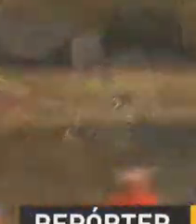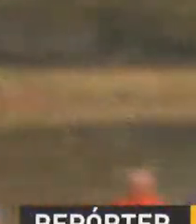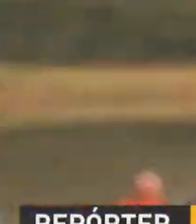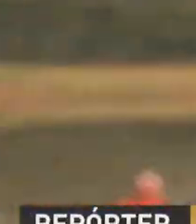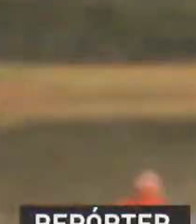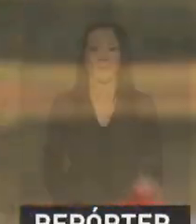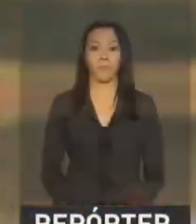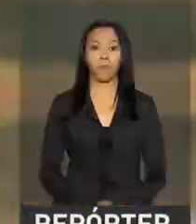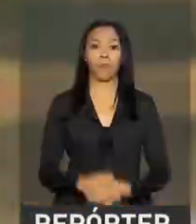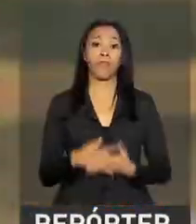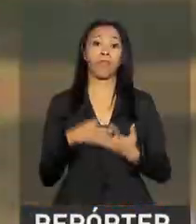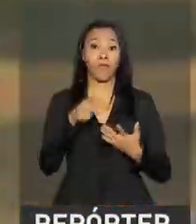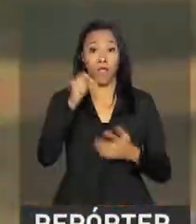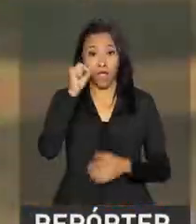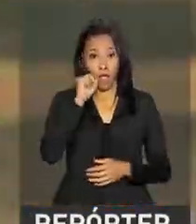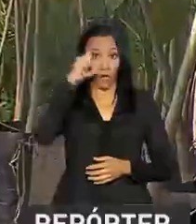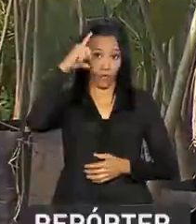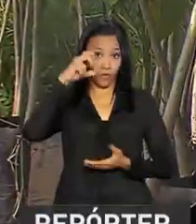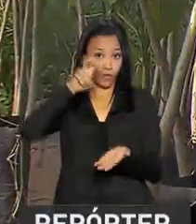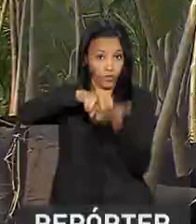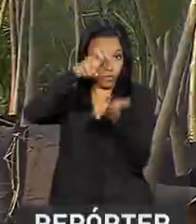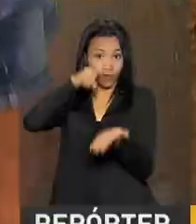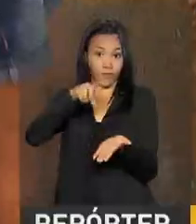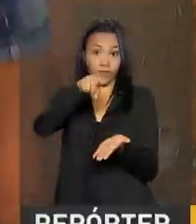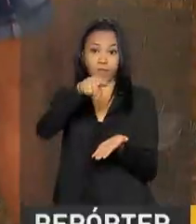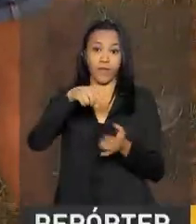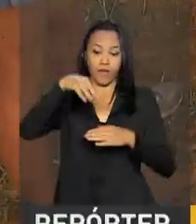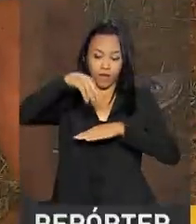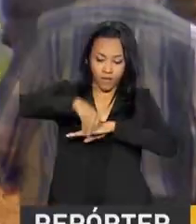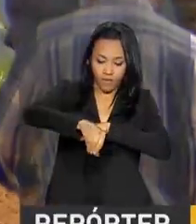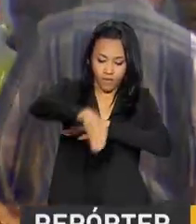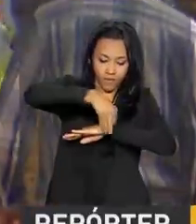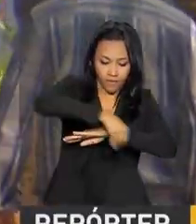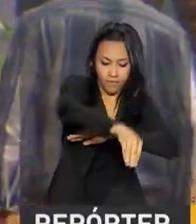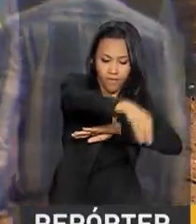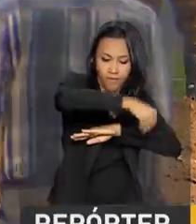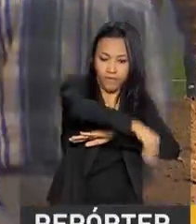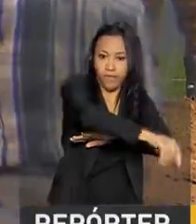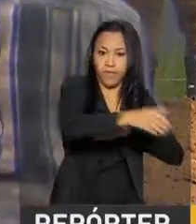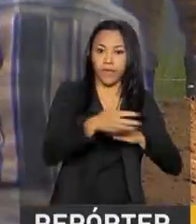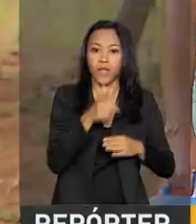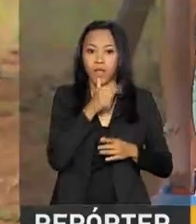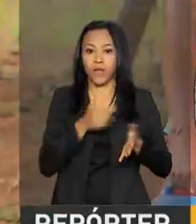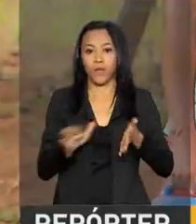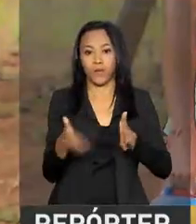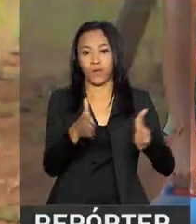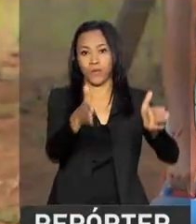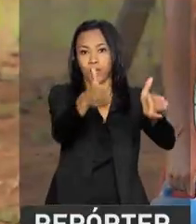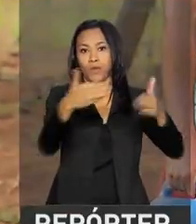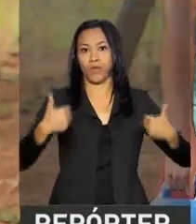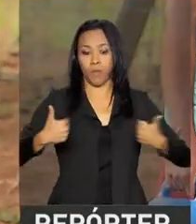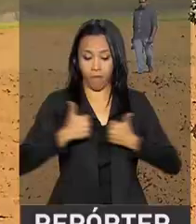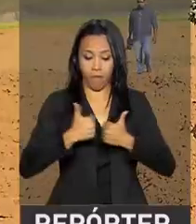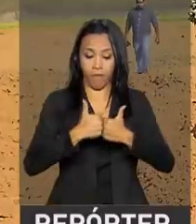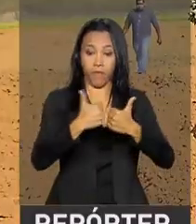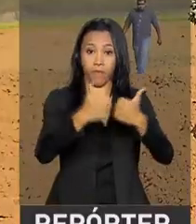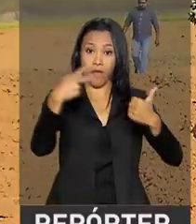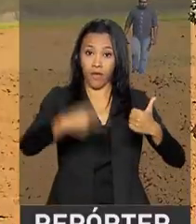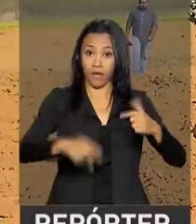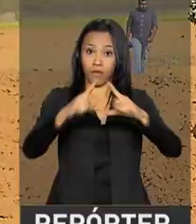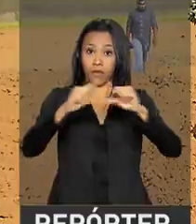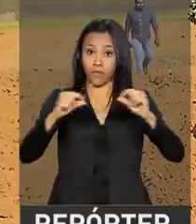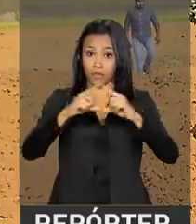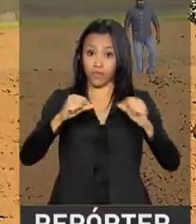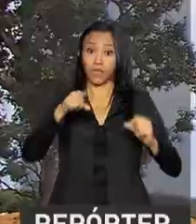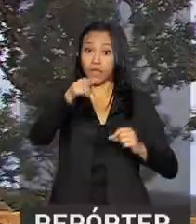tomar acordou cedo no fim de semana para plantar mudas e sementes na orla da bacia do lago do descoberto no distrito federal ele